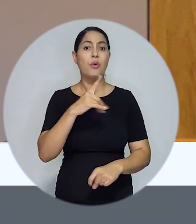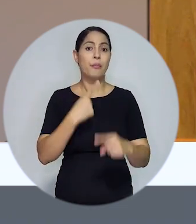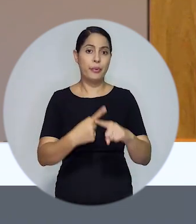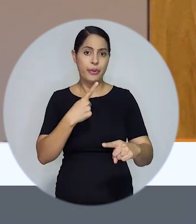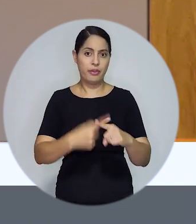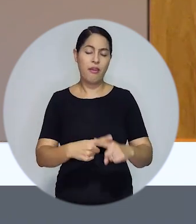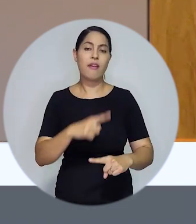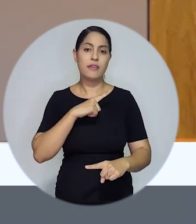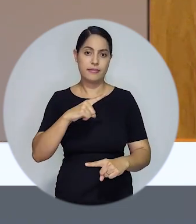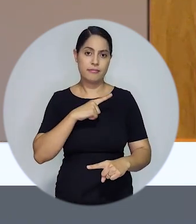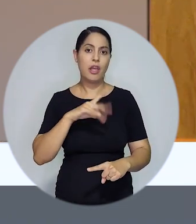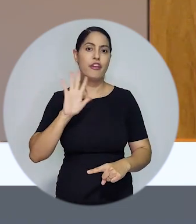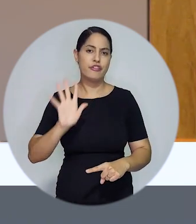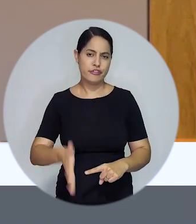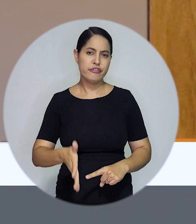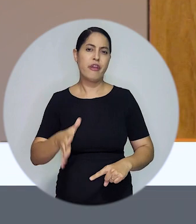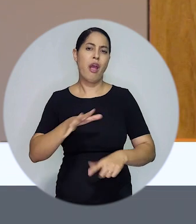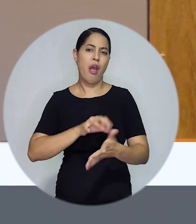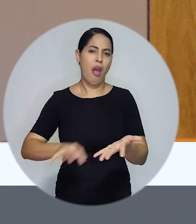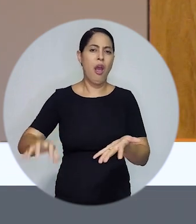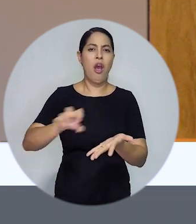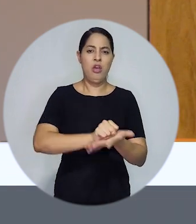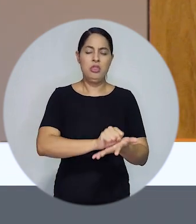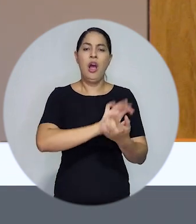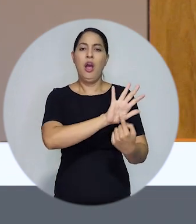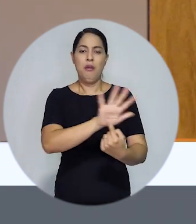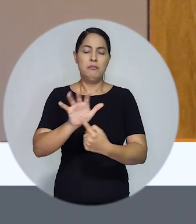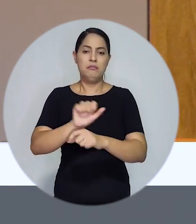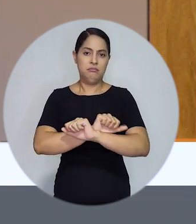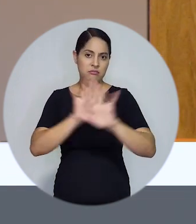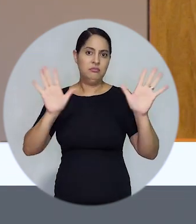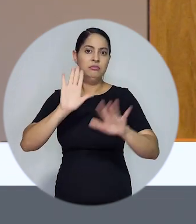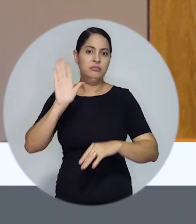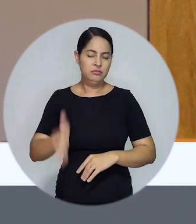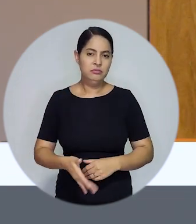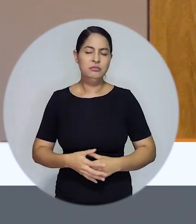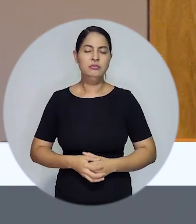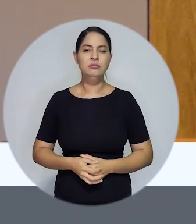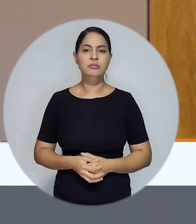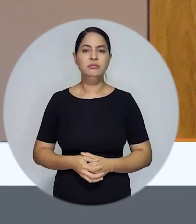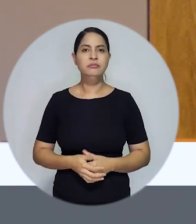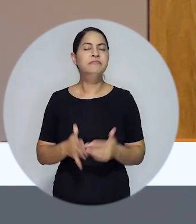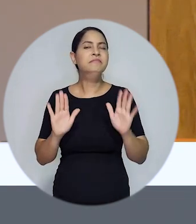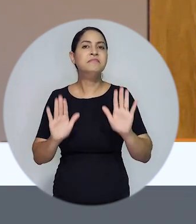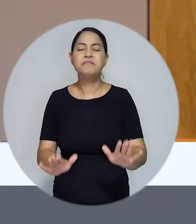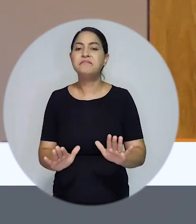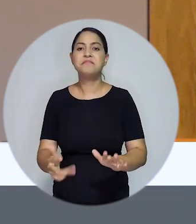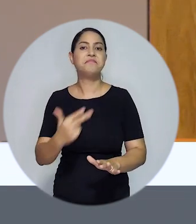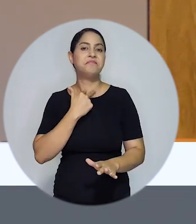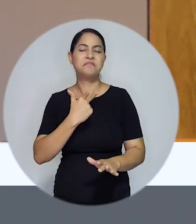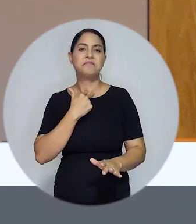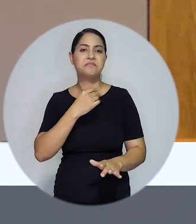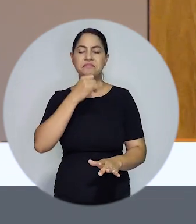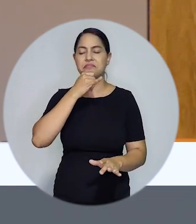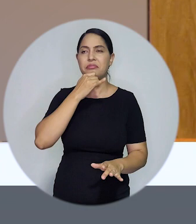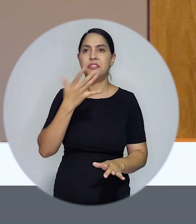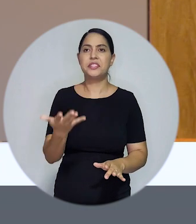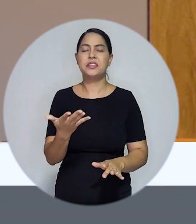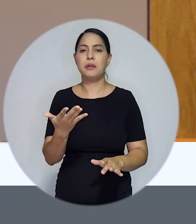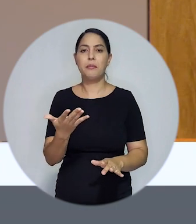Não pode haver, não só do ponto da irracionalidade que foi detectada nos dados, mas não pode haver também